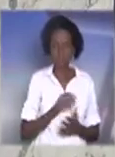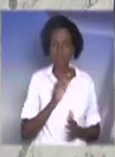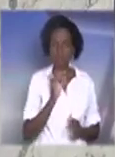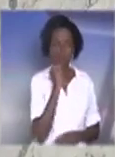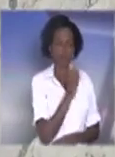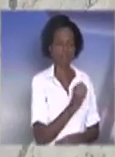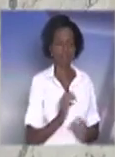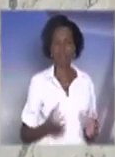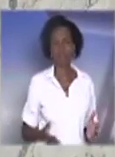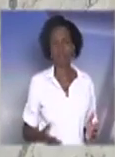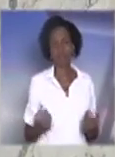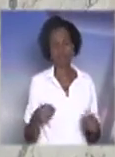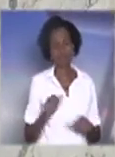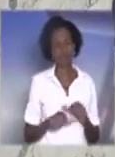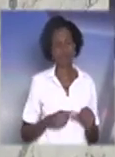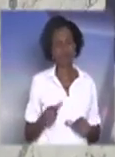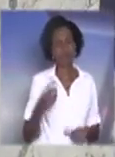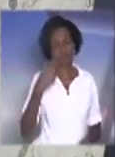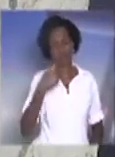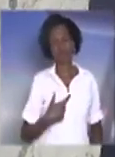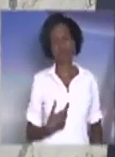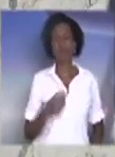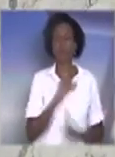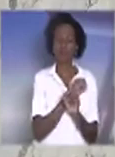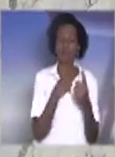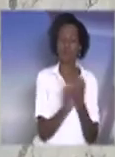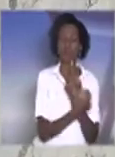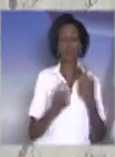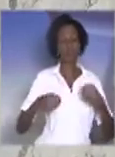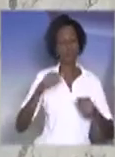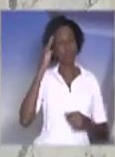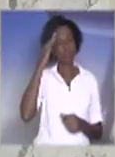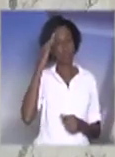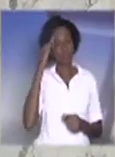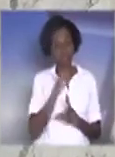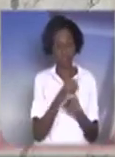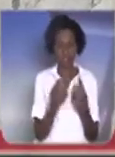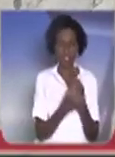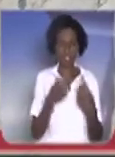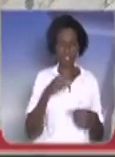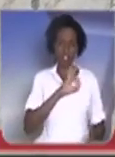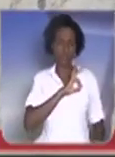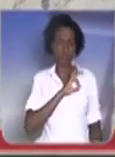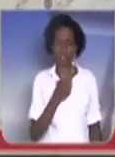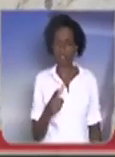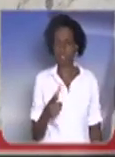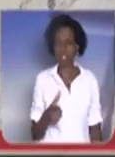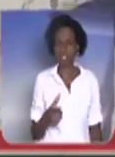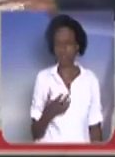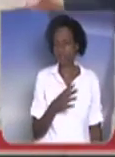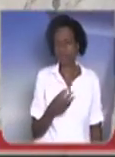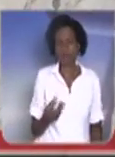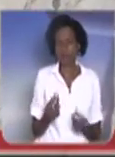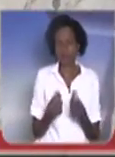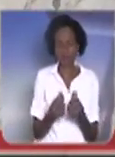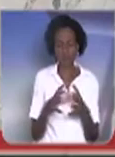Nós precisamos que a sociedade entenda que uma sociedade sem polícia é uma sociedade que não existe. Nós vimos meses